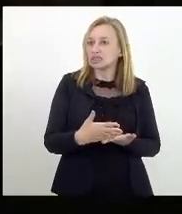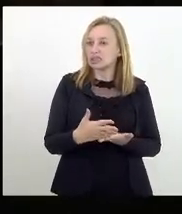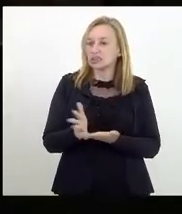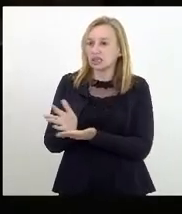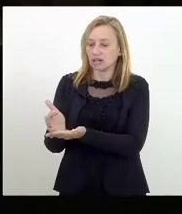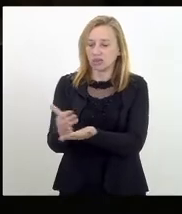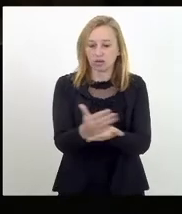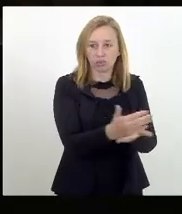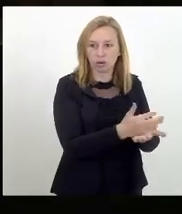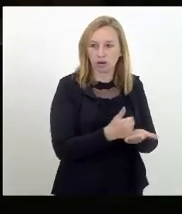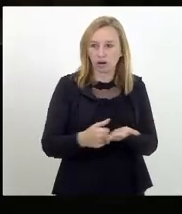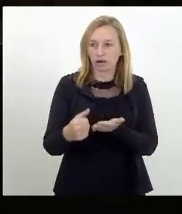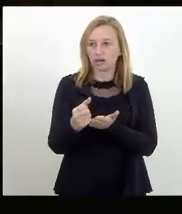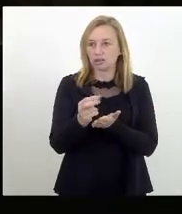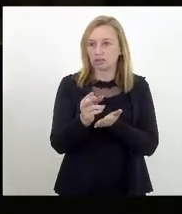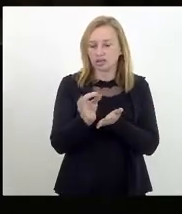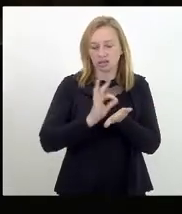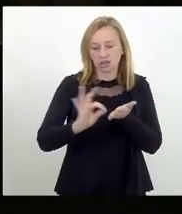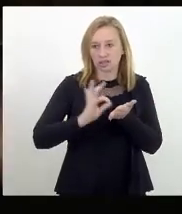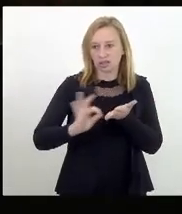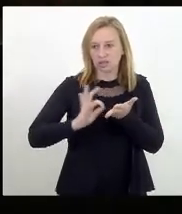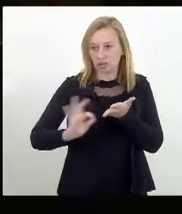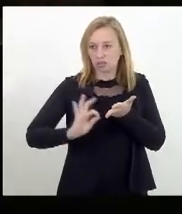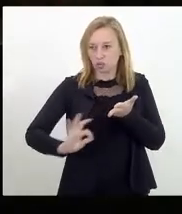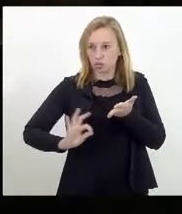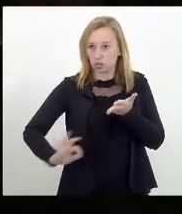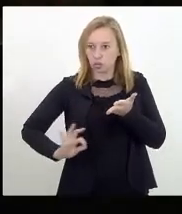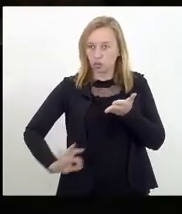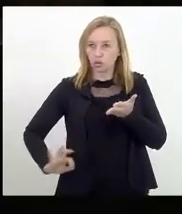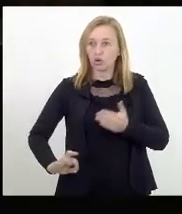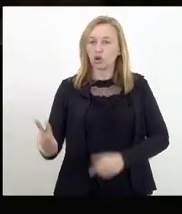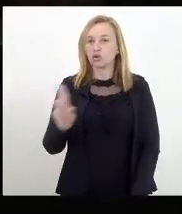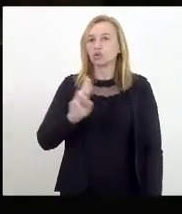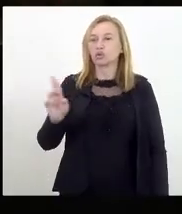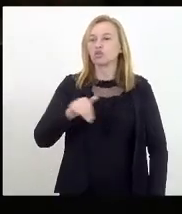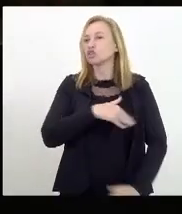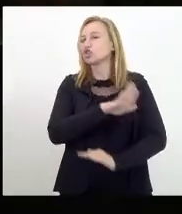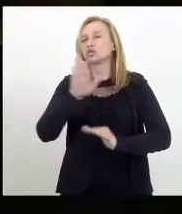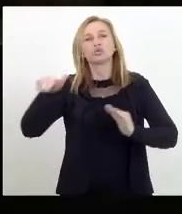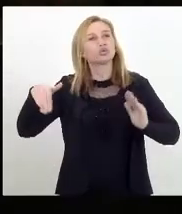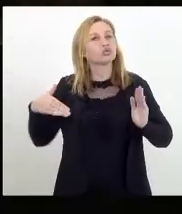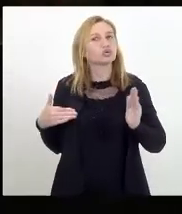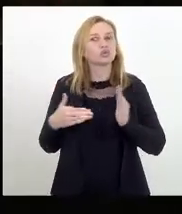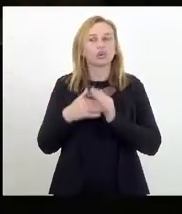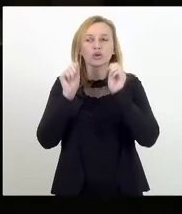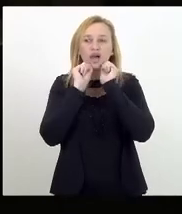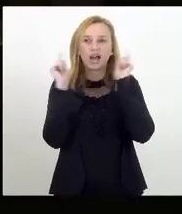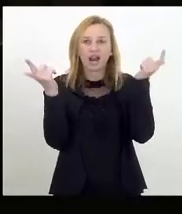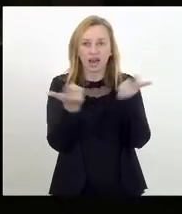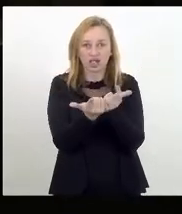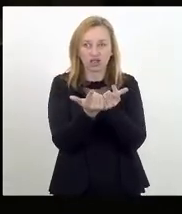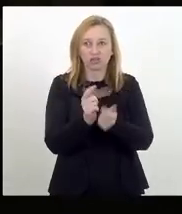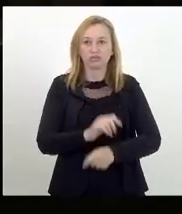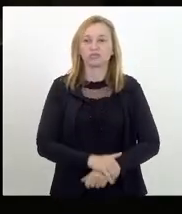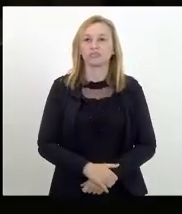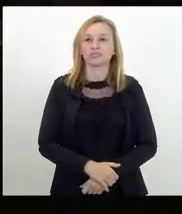de assinaturas de uma Moção que saia em nome de toda Leste